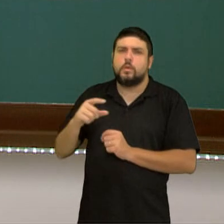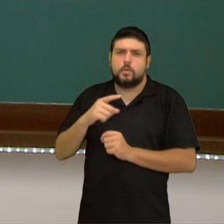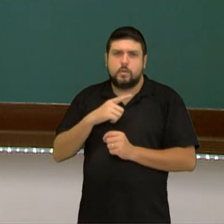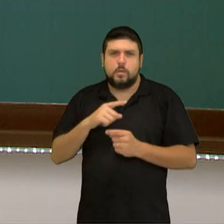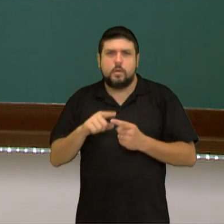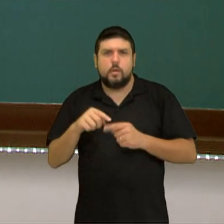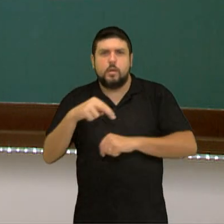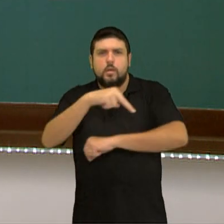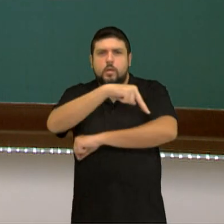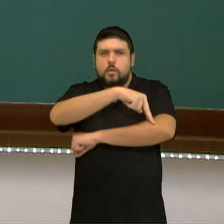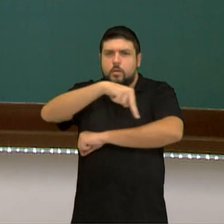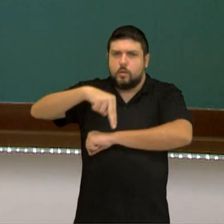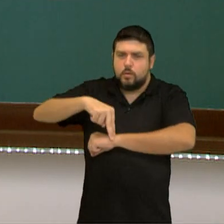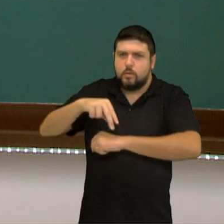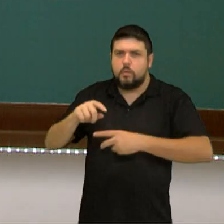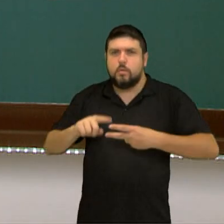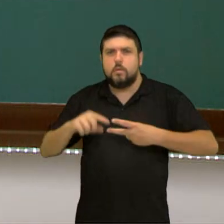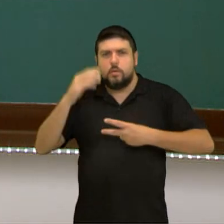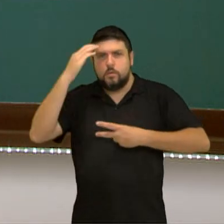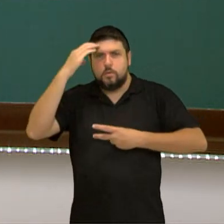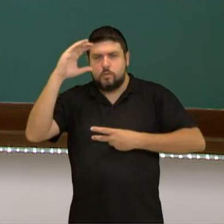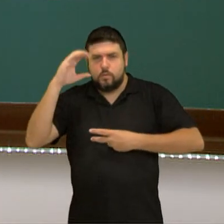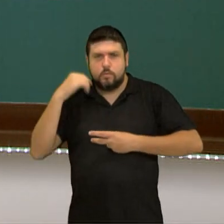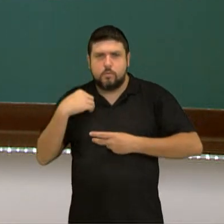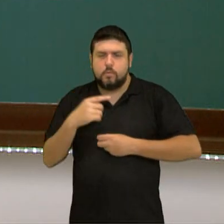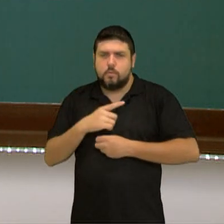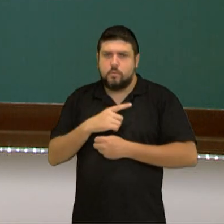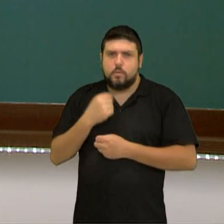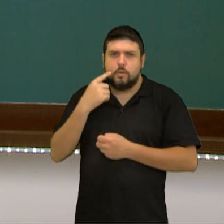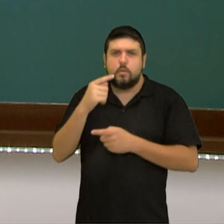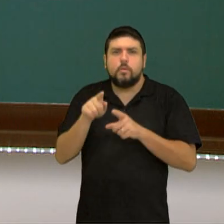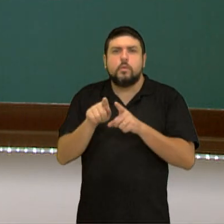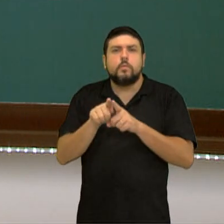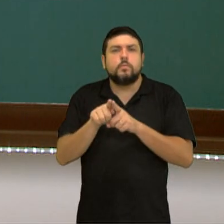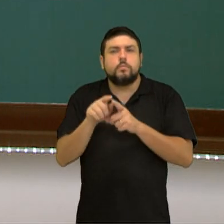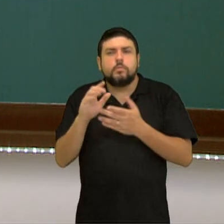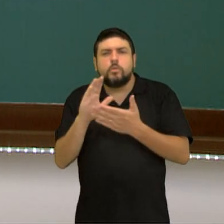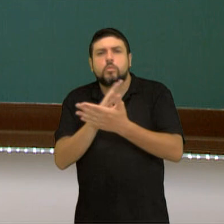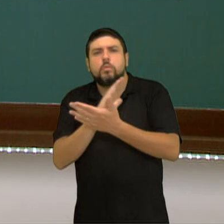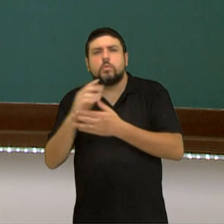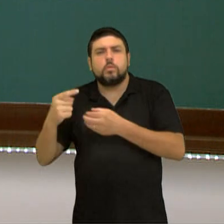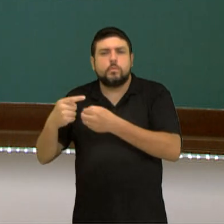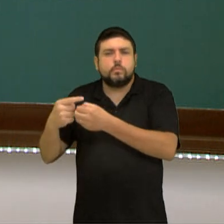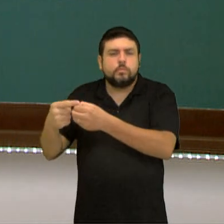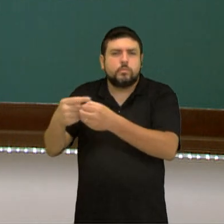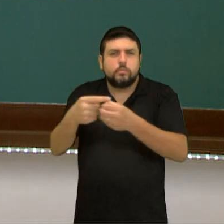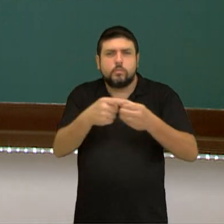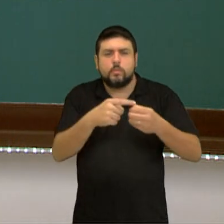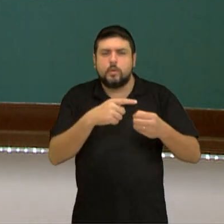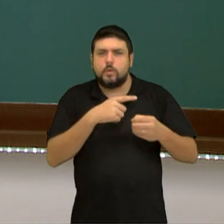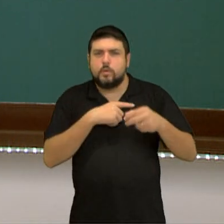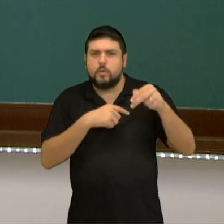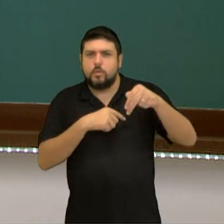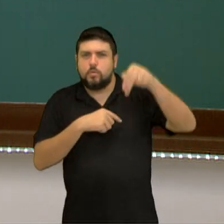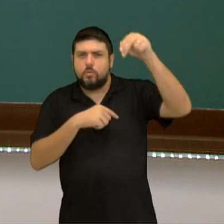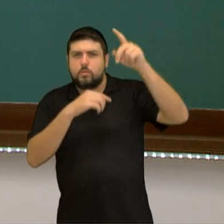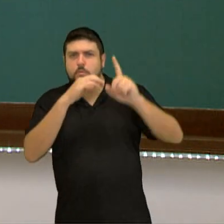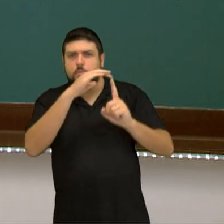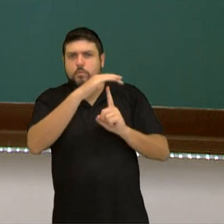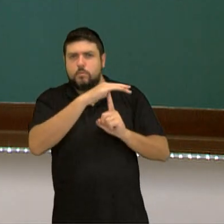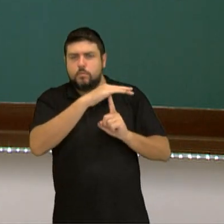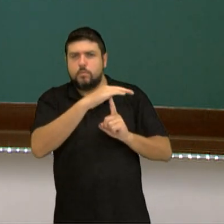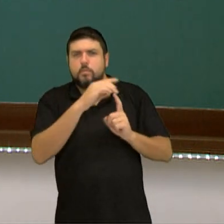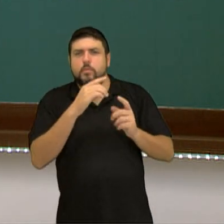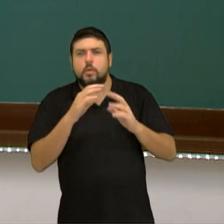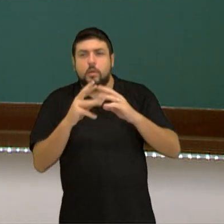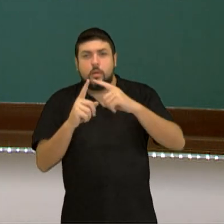tem bastante, aqui em Curitiba, aí em algumas cidades tem, do interior que eu conheço, aí norte do Paraná, a gente tem